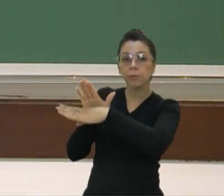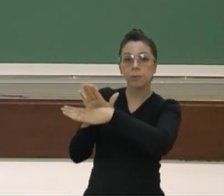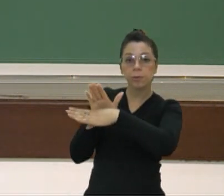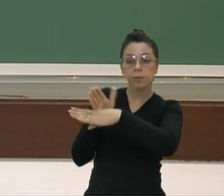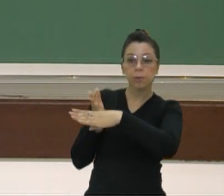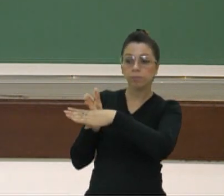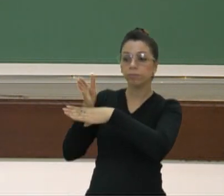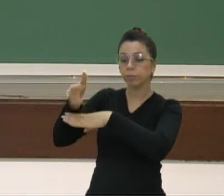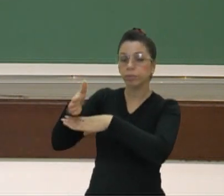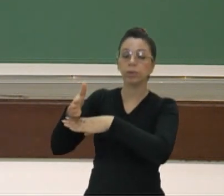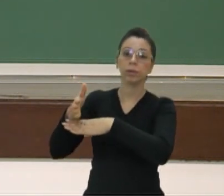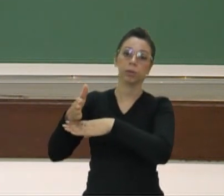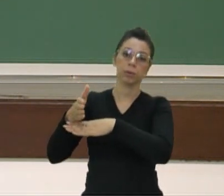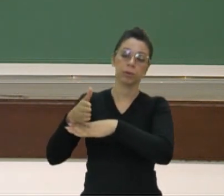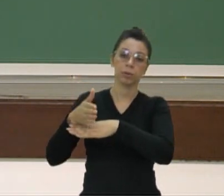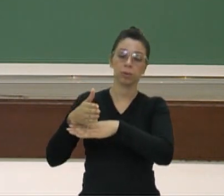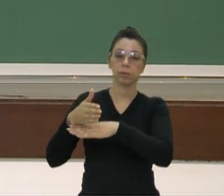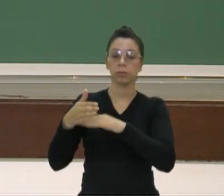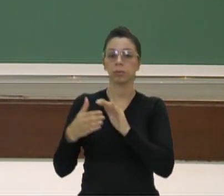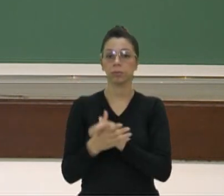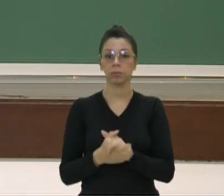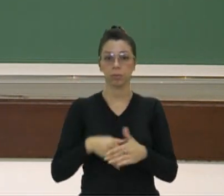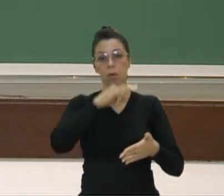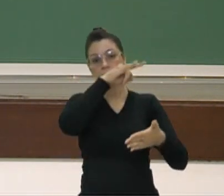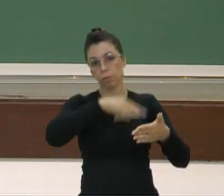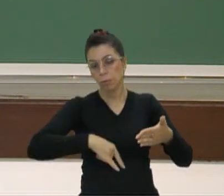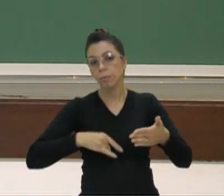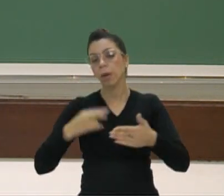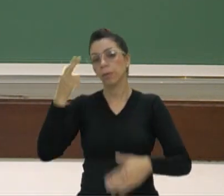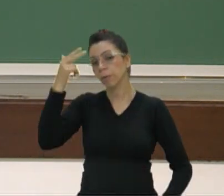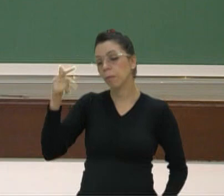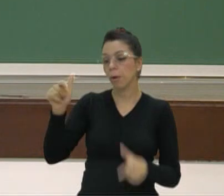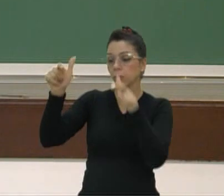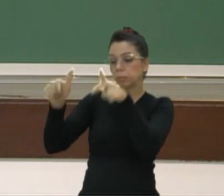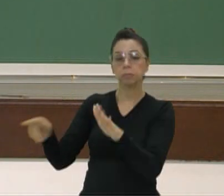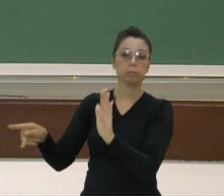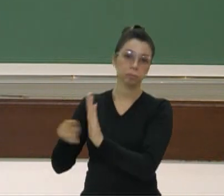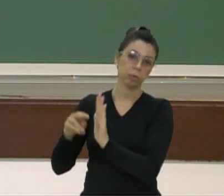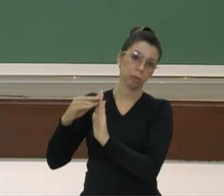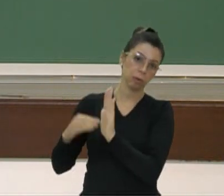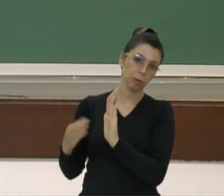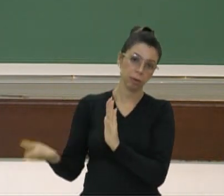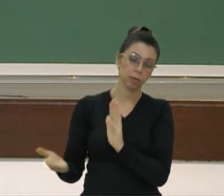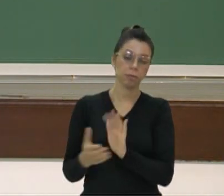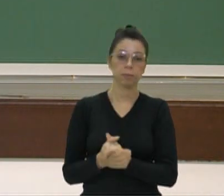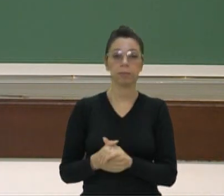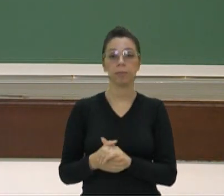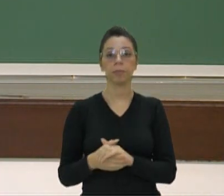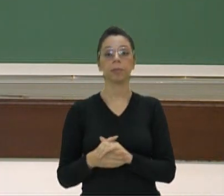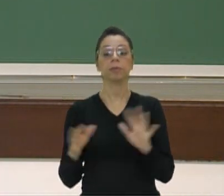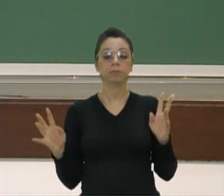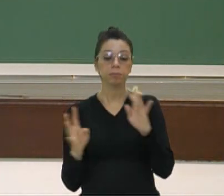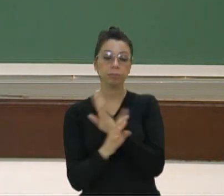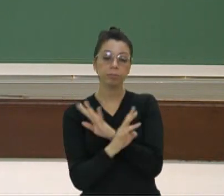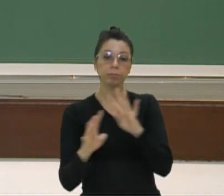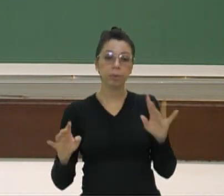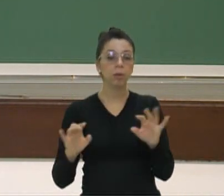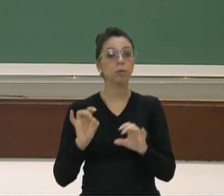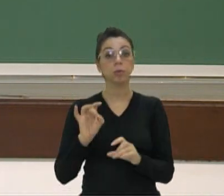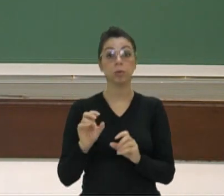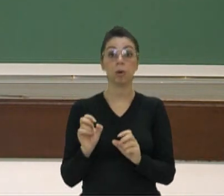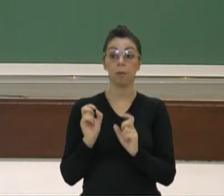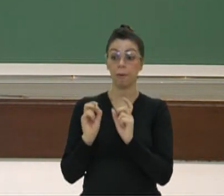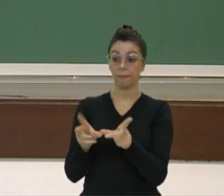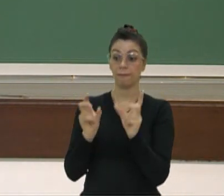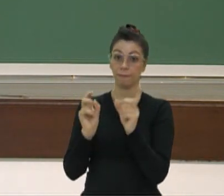você a passar pelos trâmites normais do lugar. Fora isso, A livre circulação é apenas comercial, o